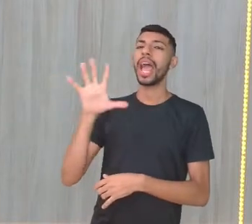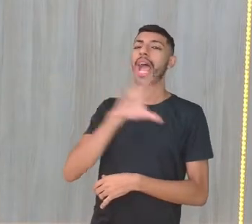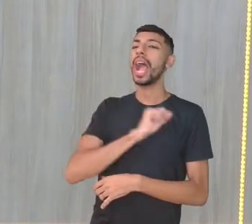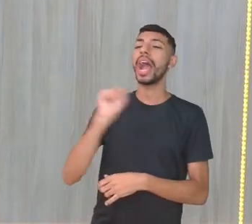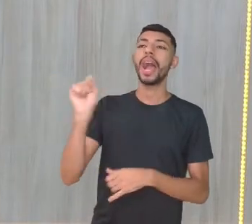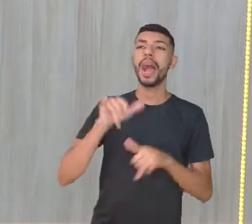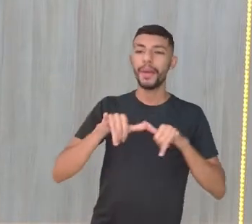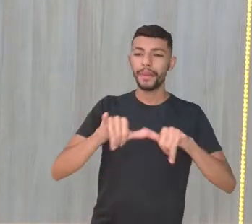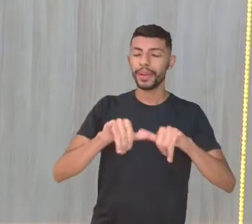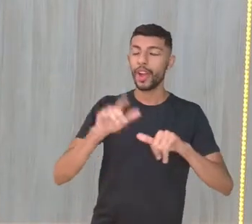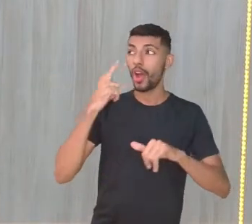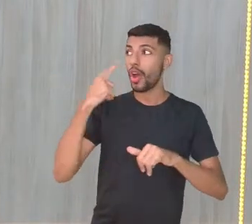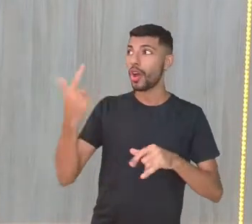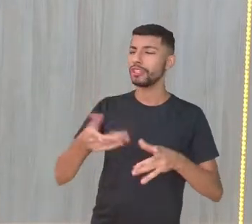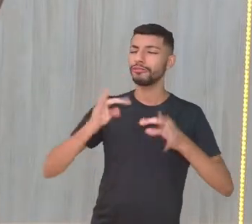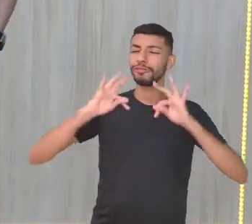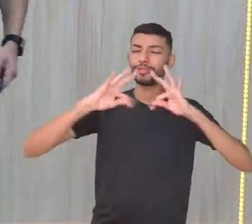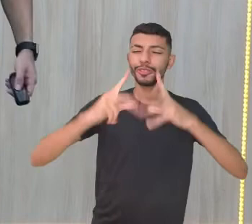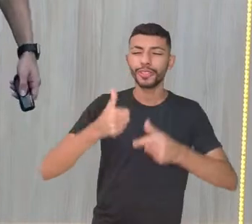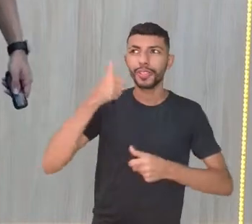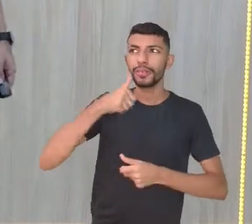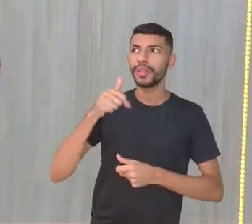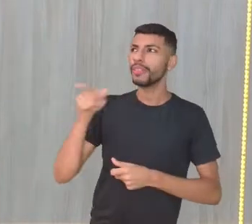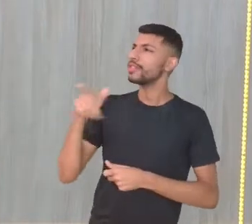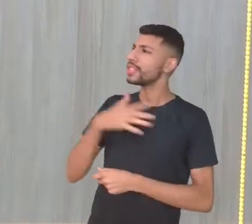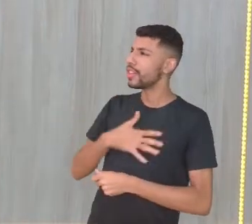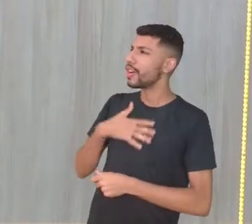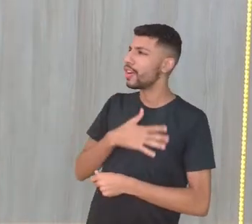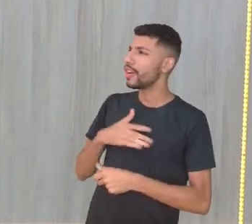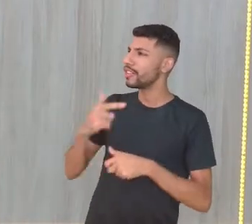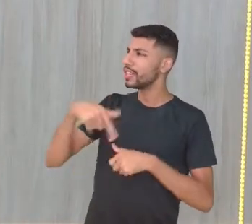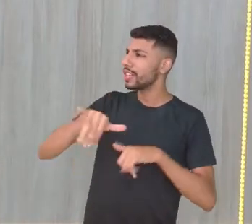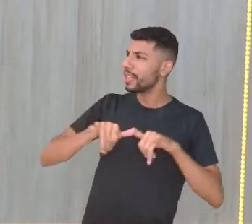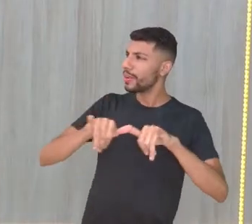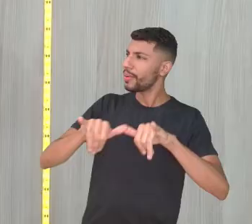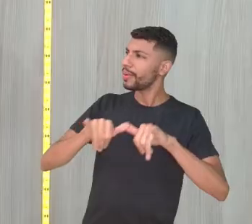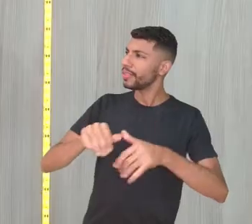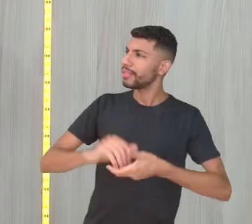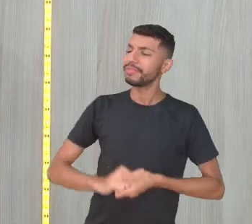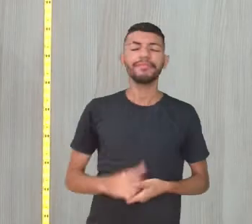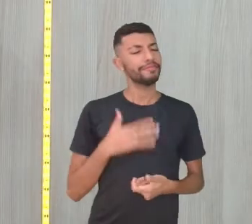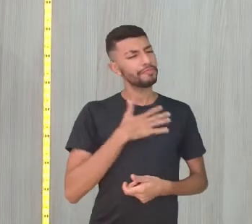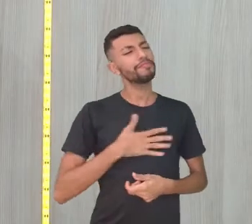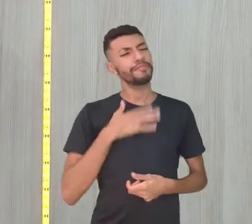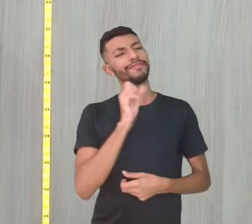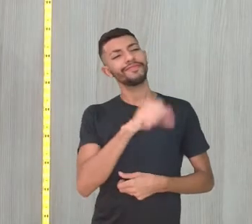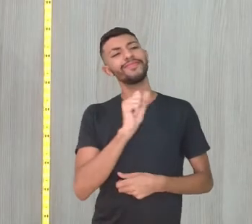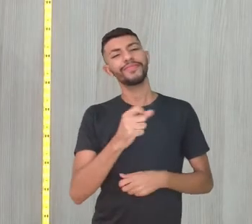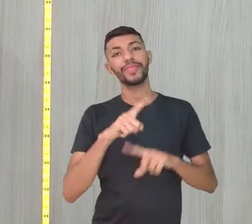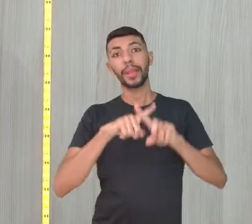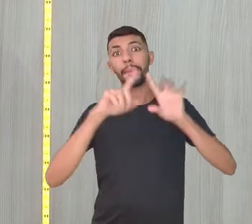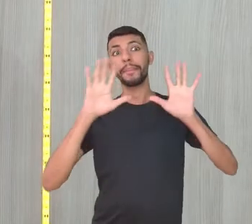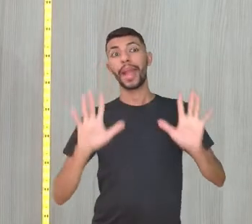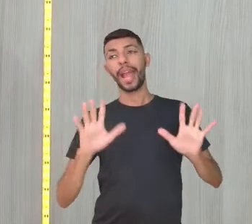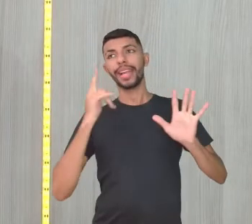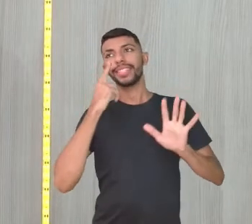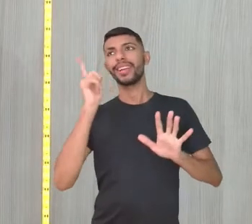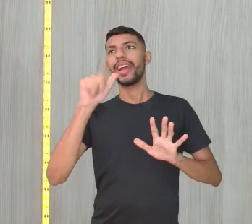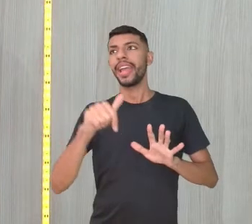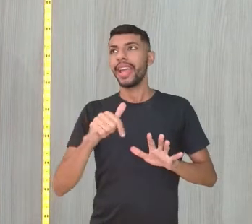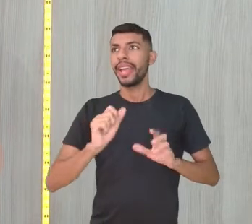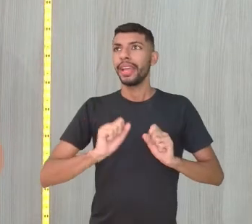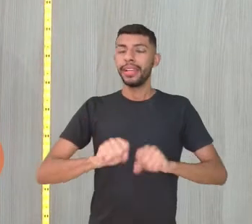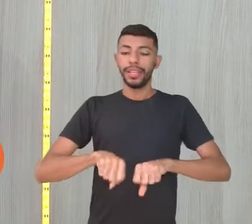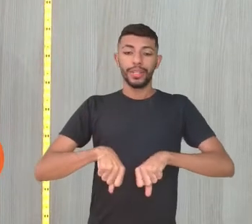né? Toda mulher gosta. Você gosta, Celi, de fazer as compras? Gosto, sim. Agora é um trabalho